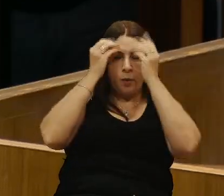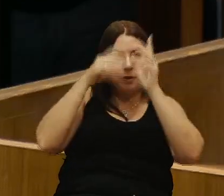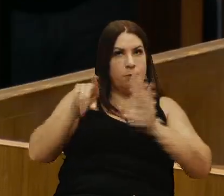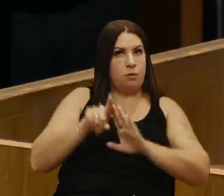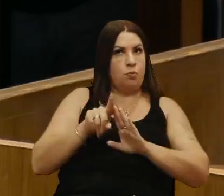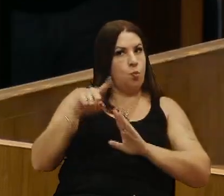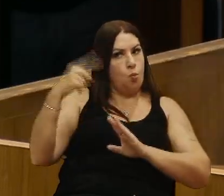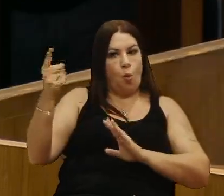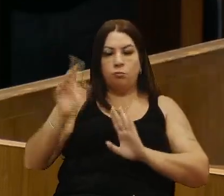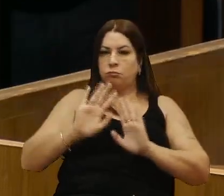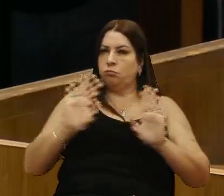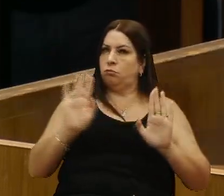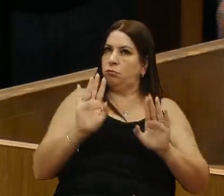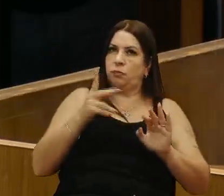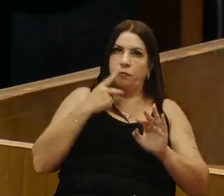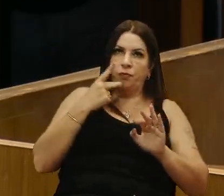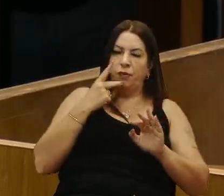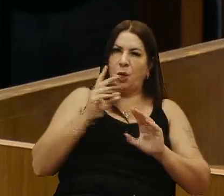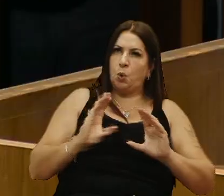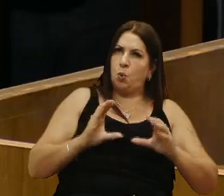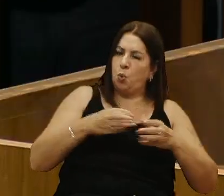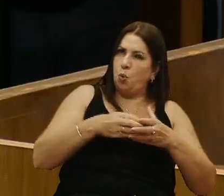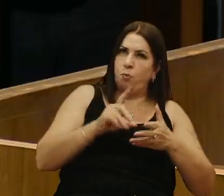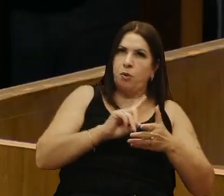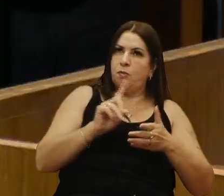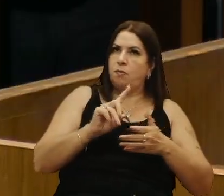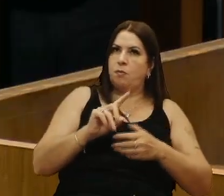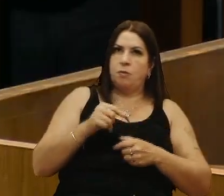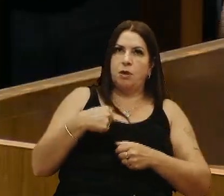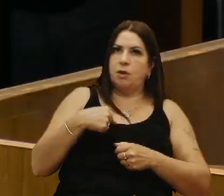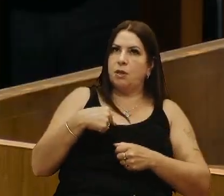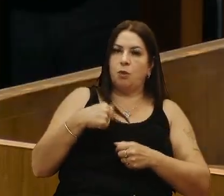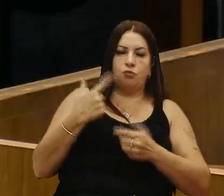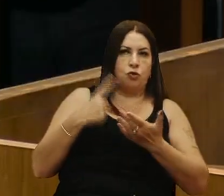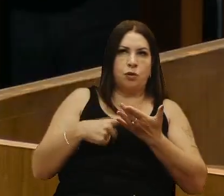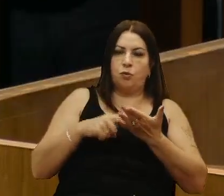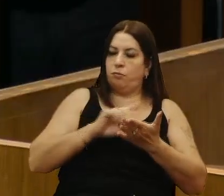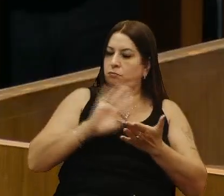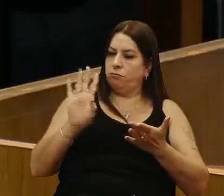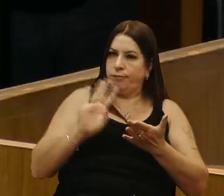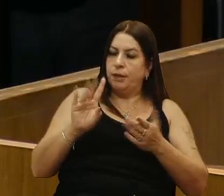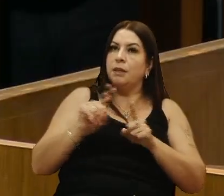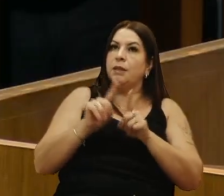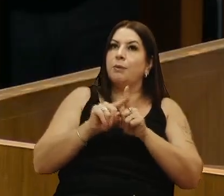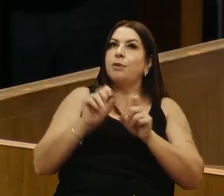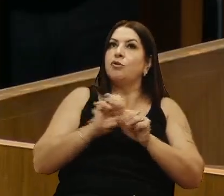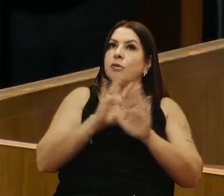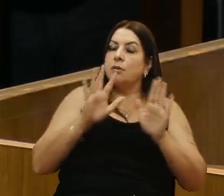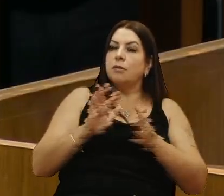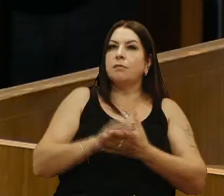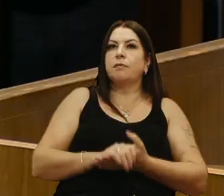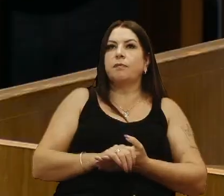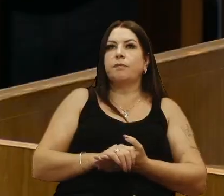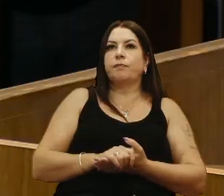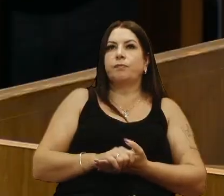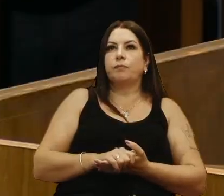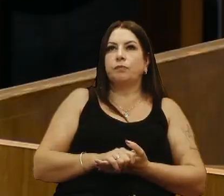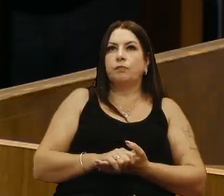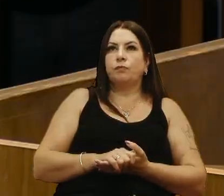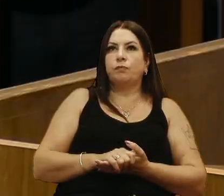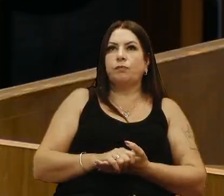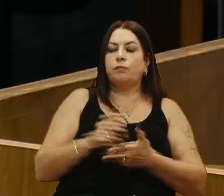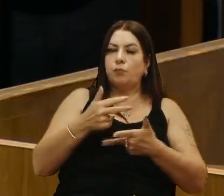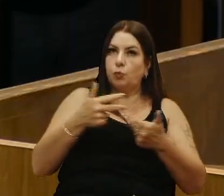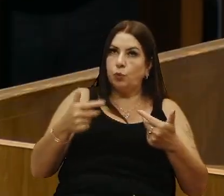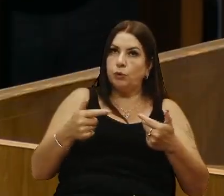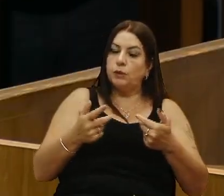Outros acordos, como foi falado em grupos e tudo mais, não tinha acordo. E aqui eu quero deixar muito claro. Porém, uma